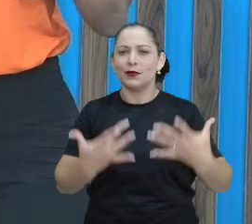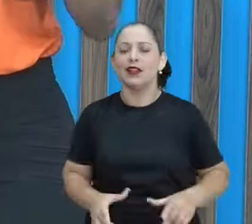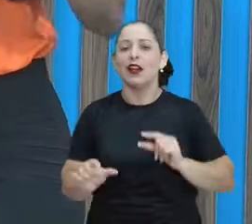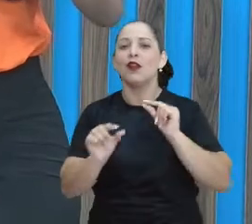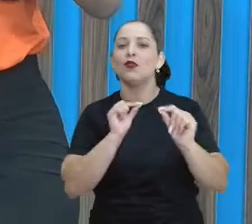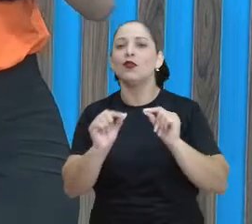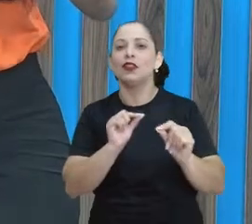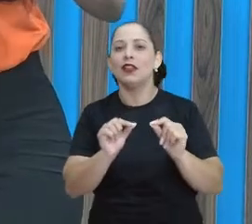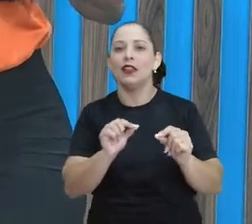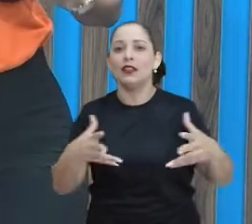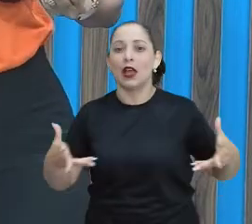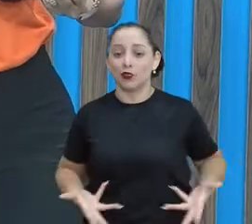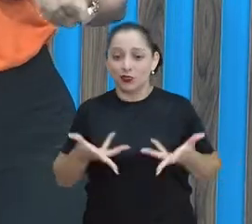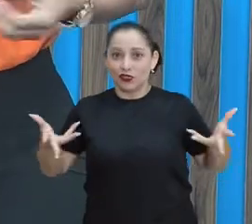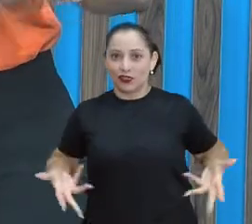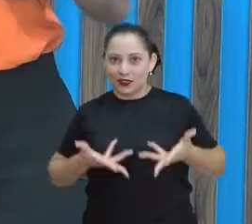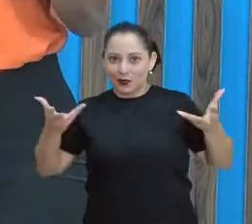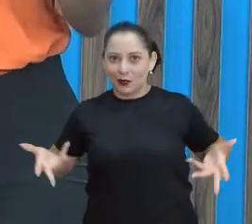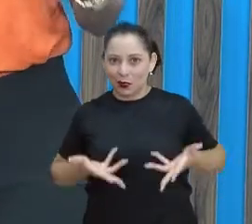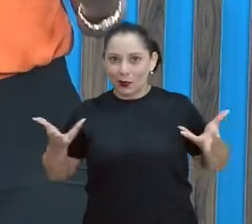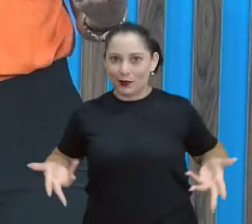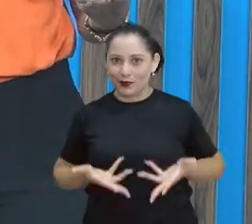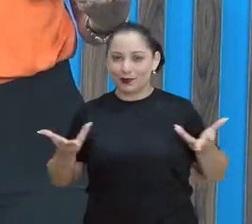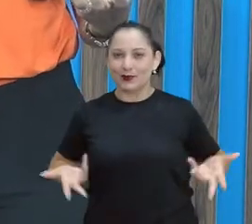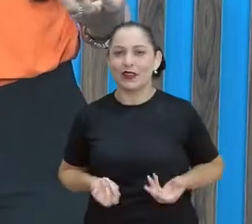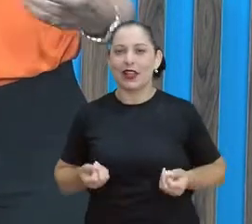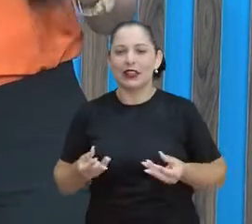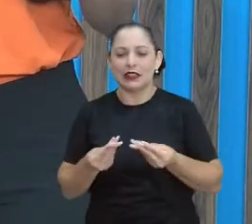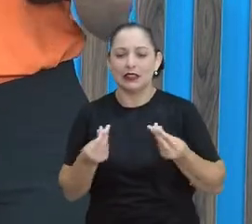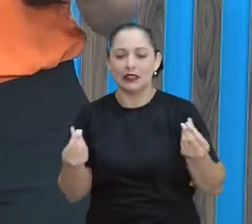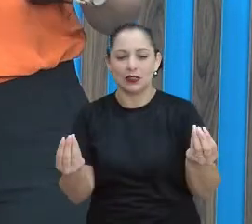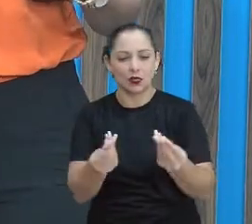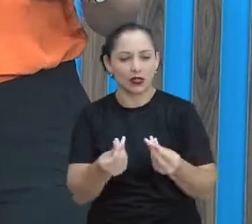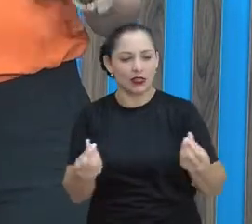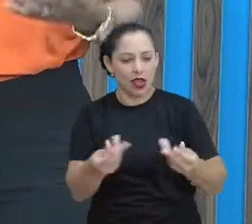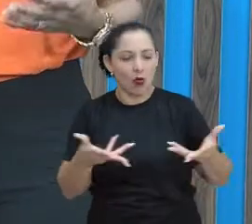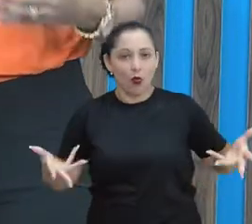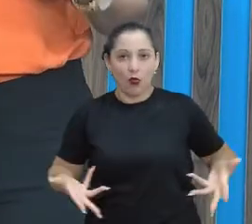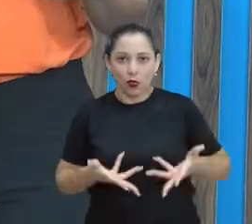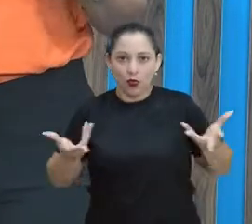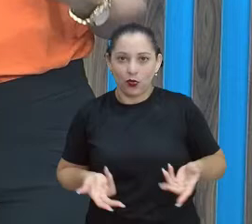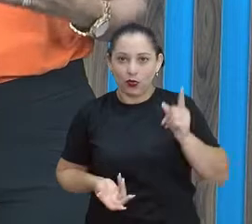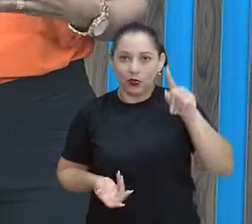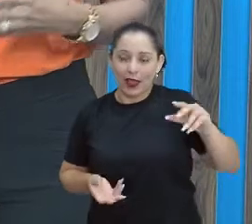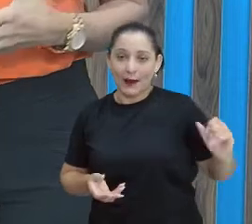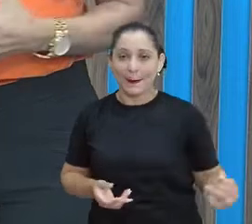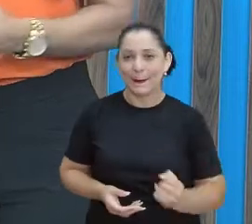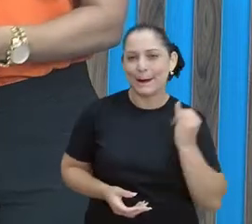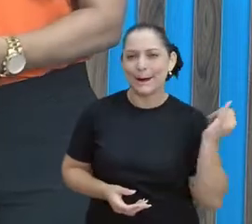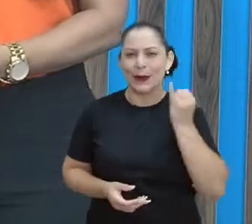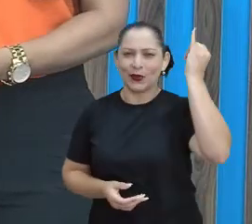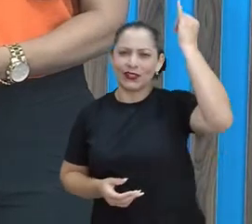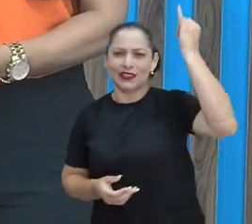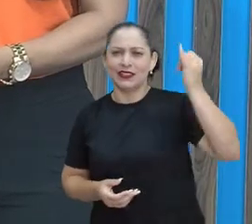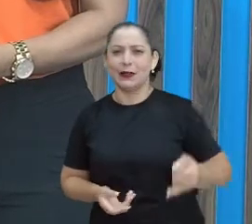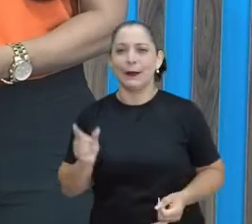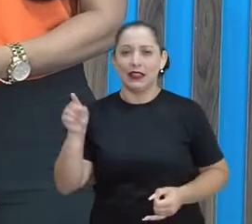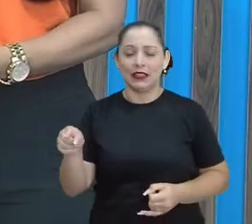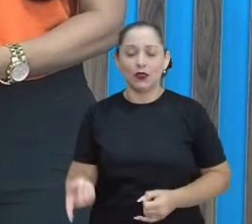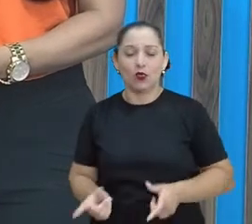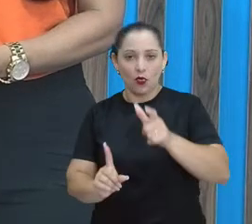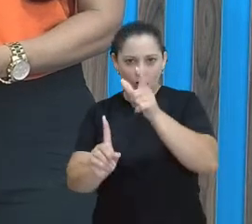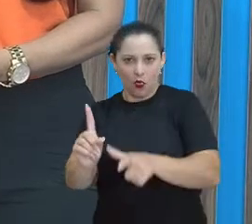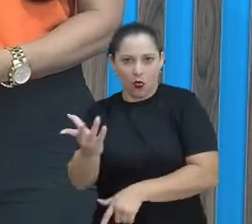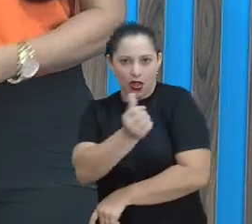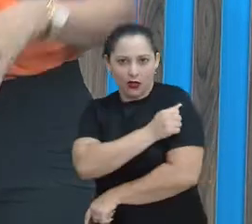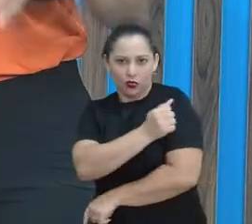sobre a questão da estimulação sensorial. O quanto esse aspecto é importante para o desenvolvimento desse estudante no